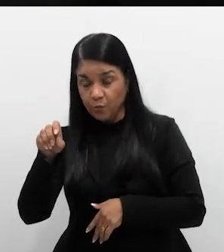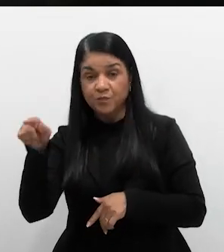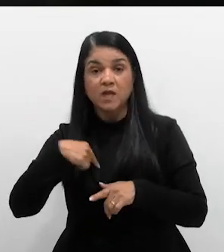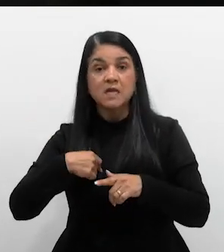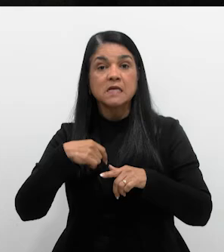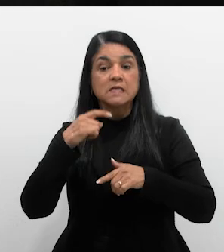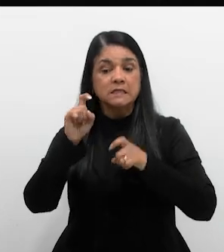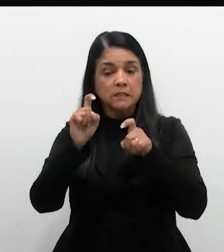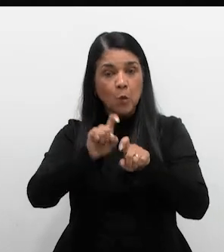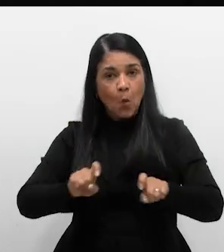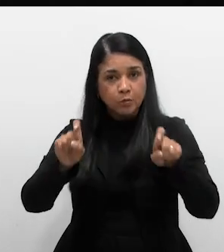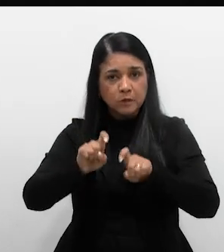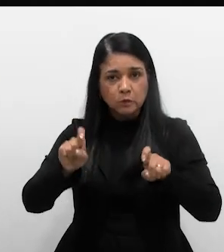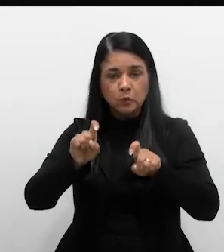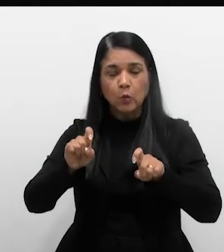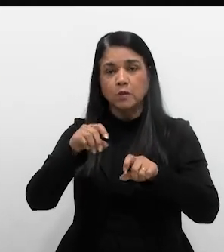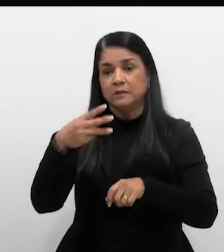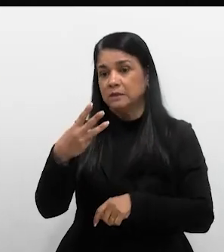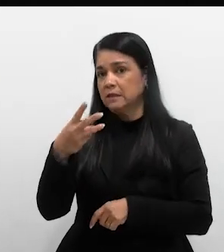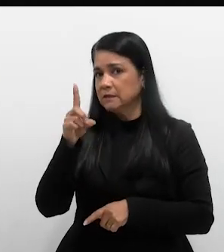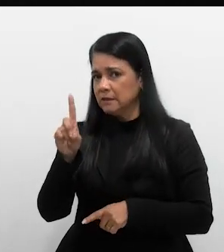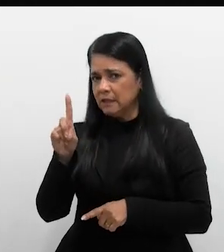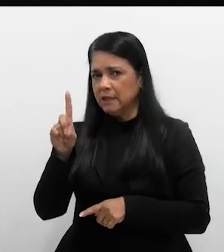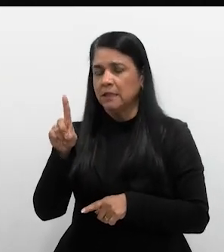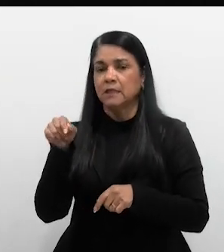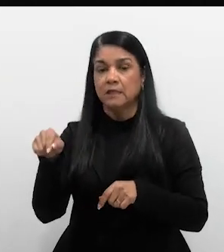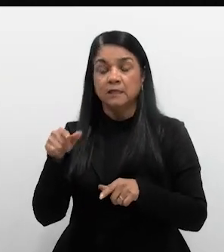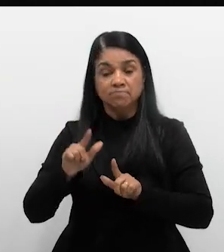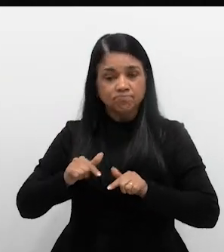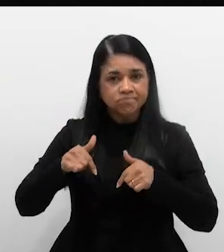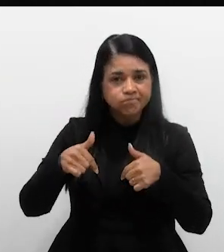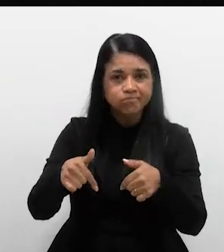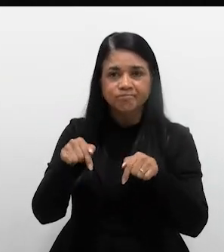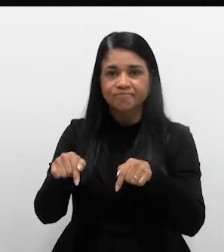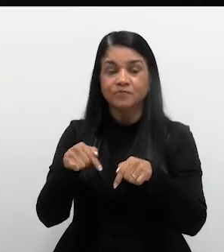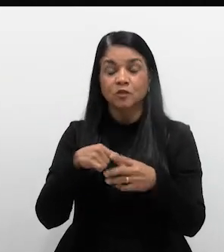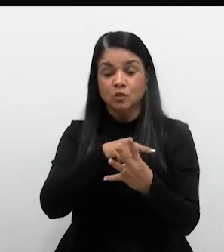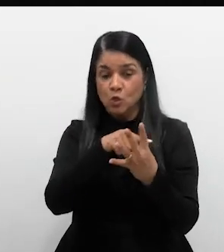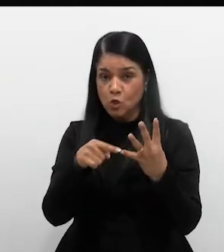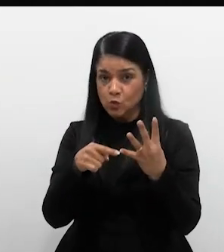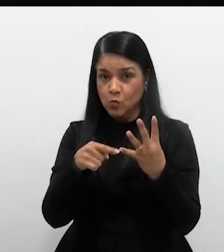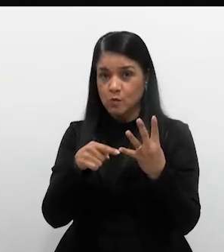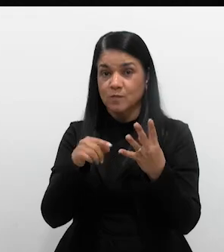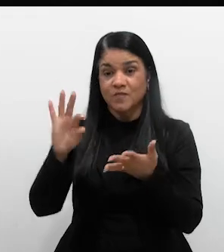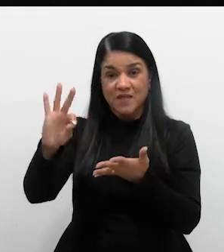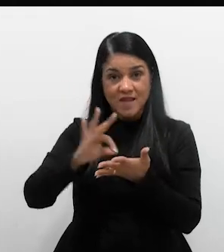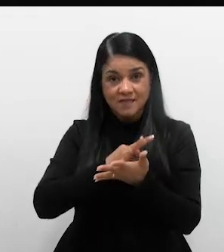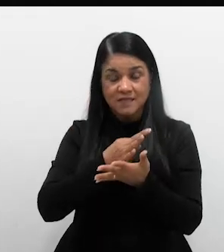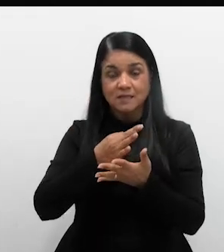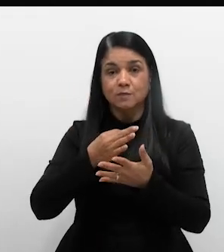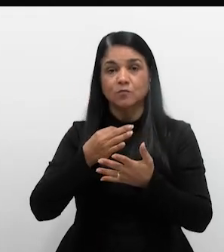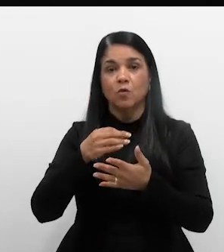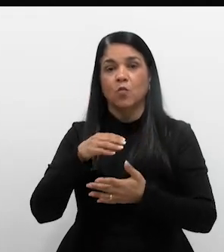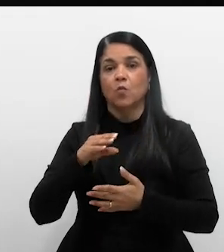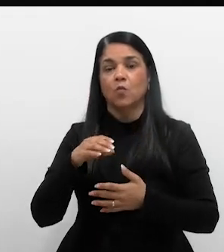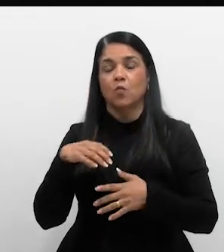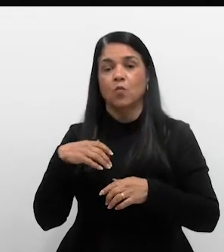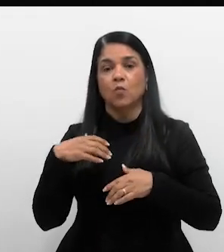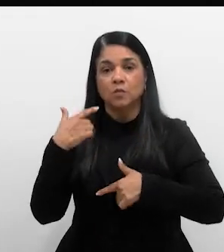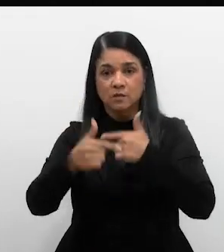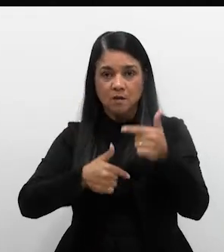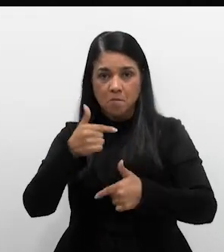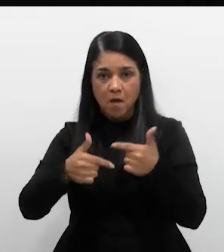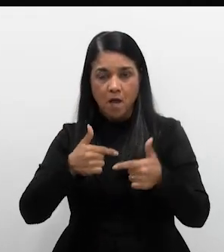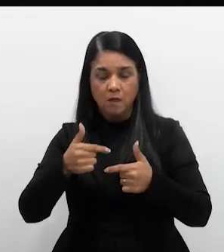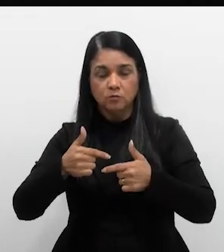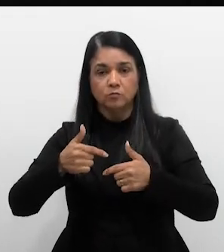na construção, mas eles são muito mais do que executores. E esse ano, por exemplo, nós 4 assinamos o enredo do Salgueiro. Eu fiz